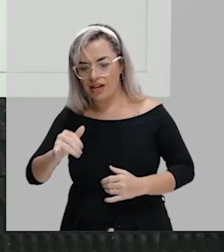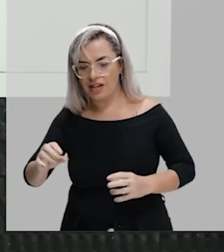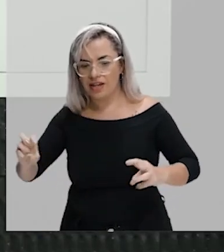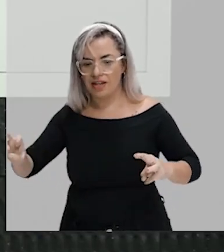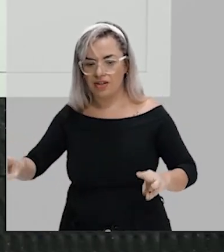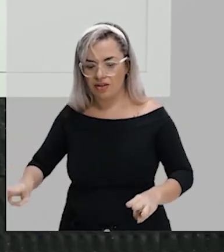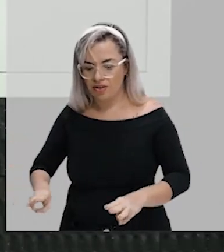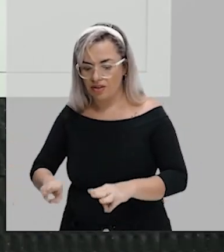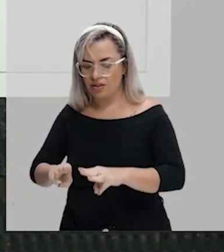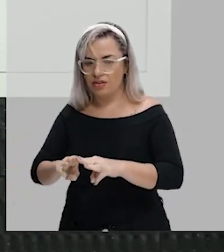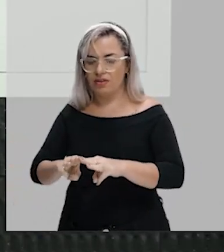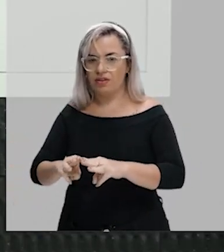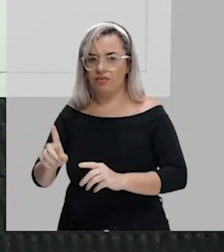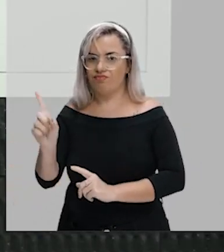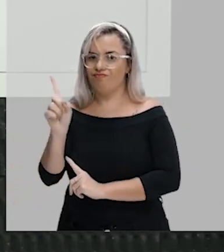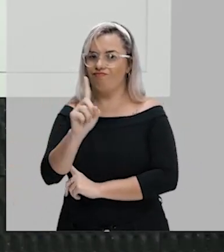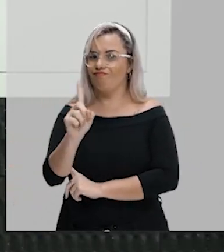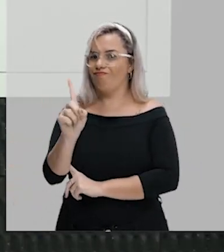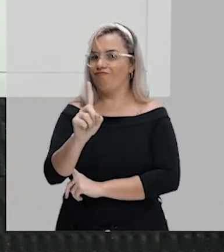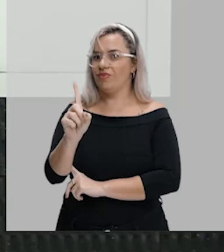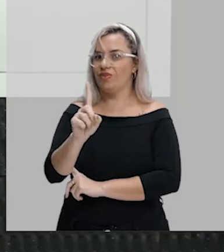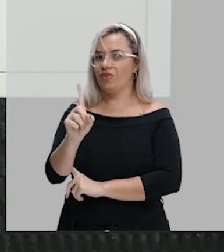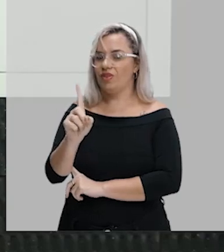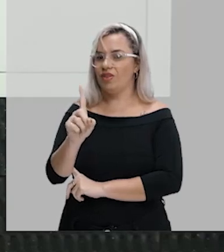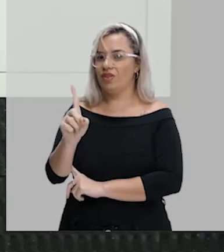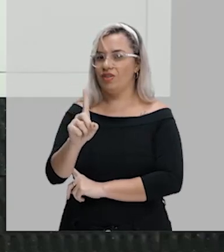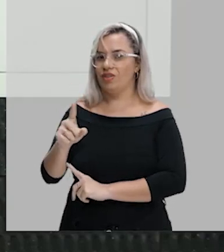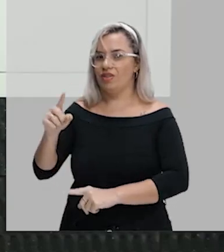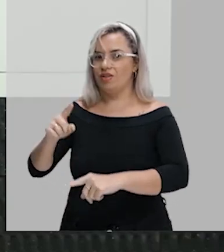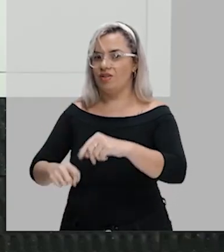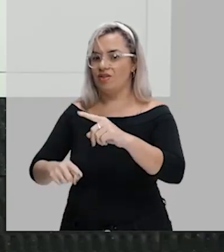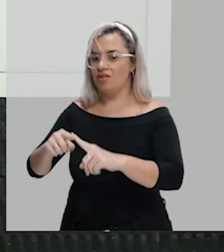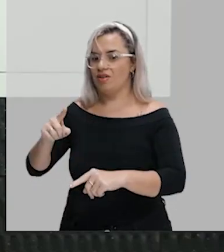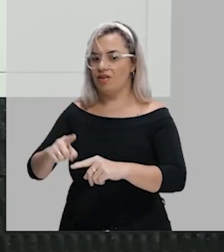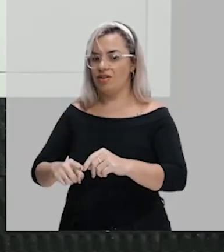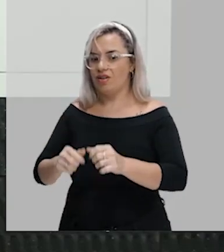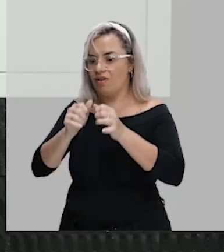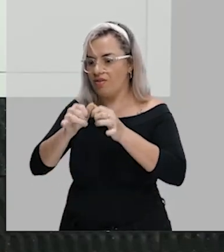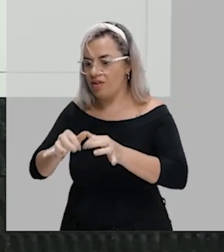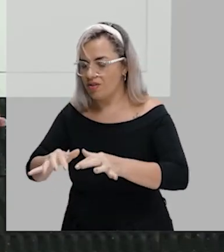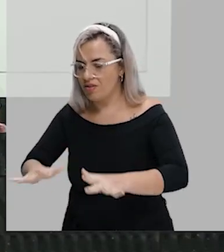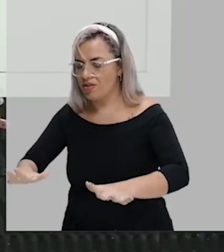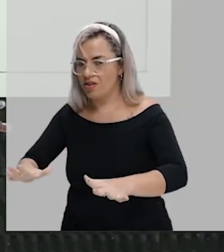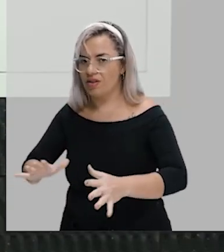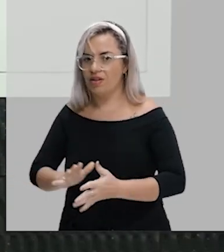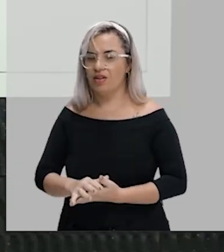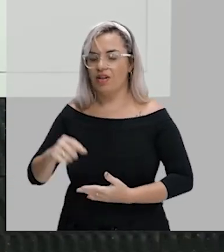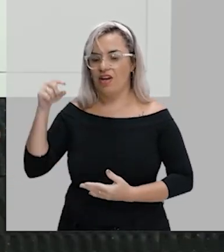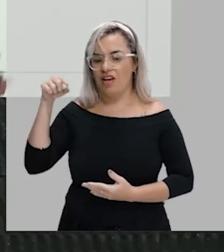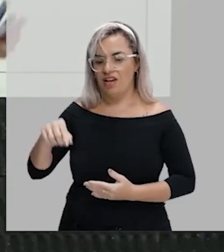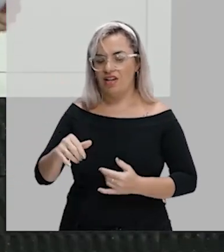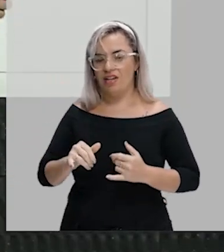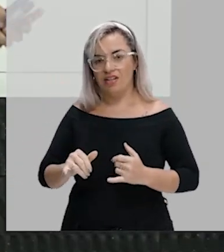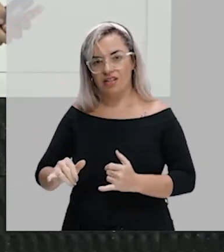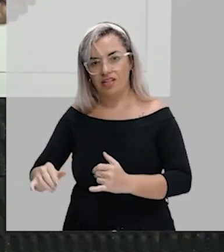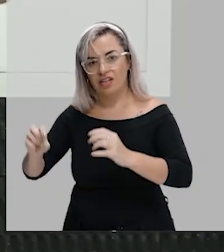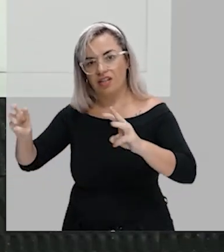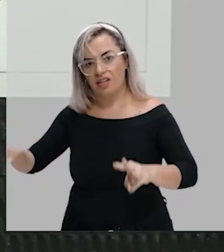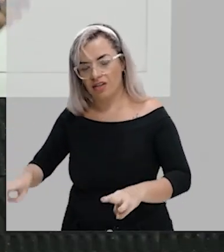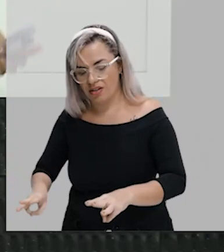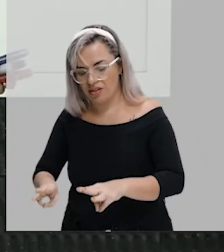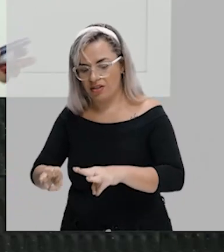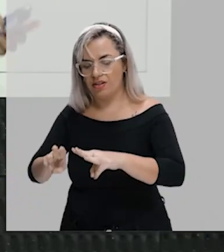ela não necessita de um meio material para se propagar. A onda eletromagnética,